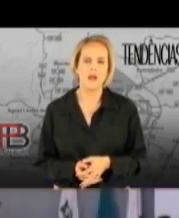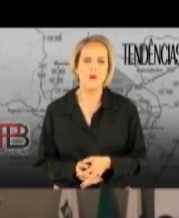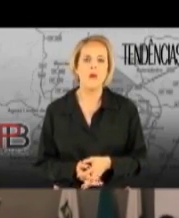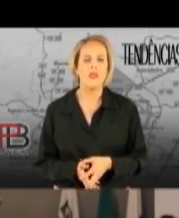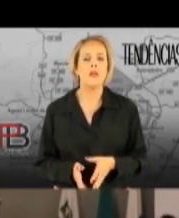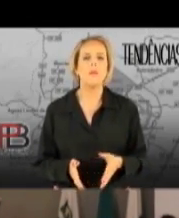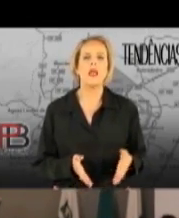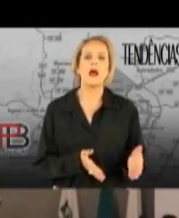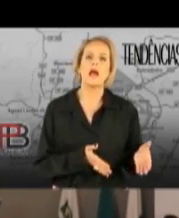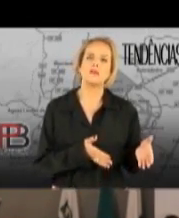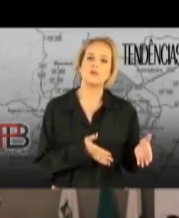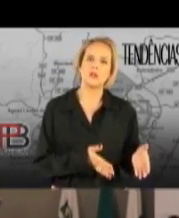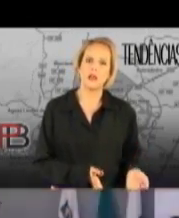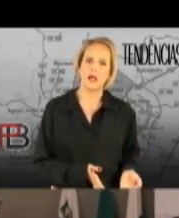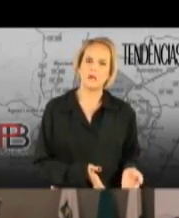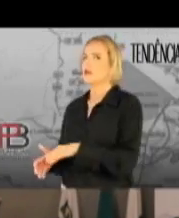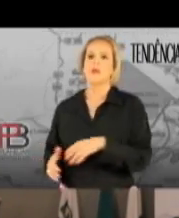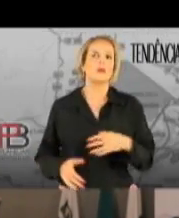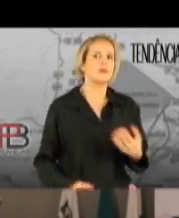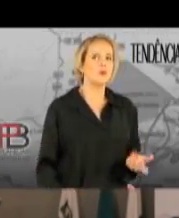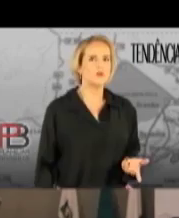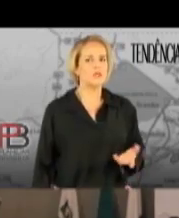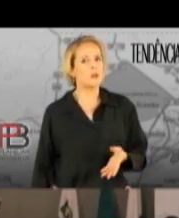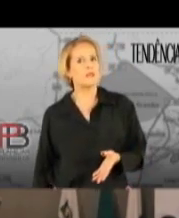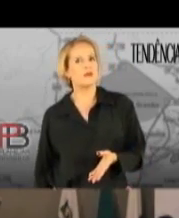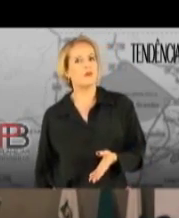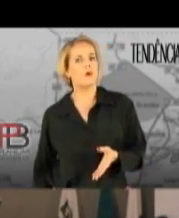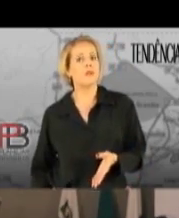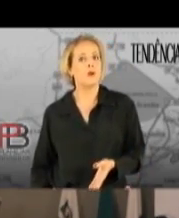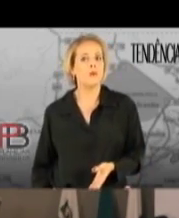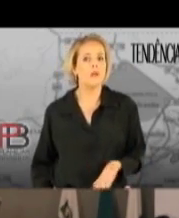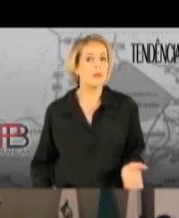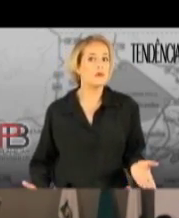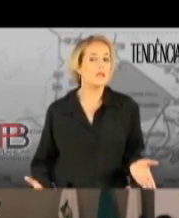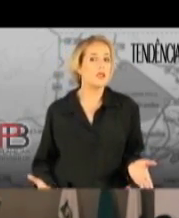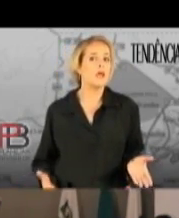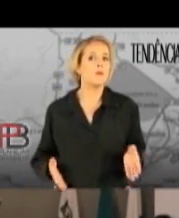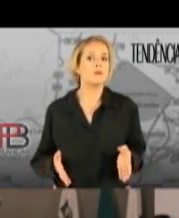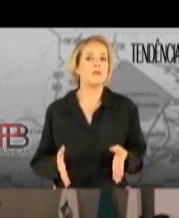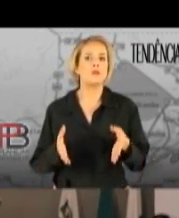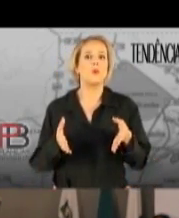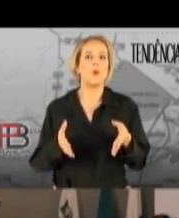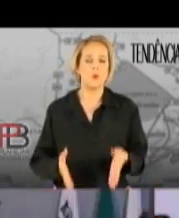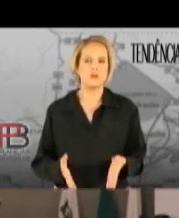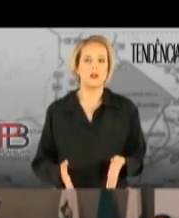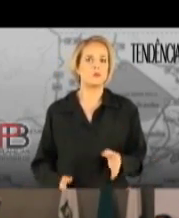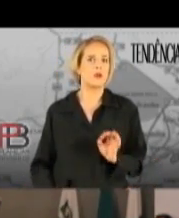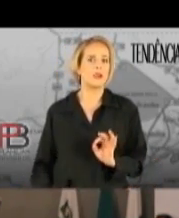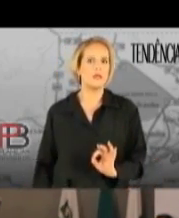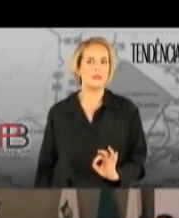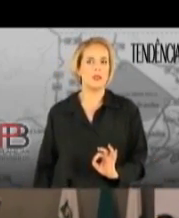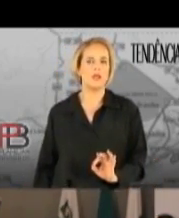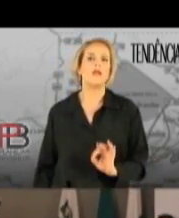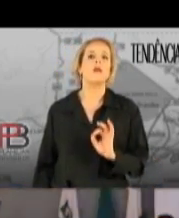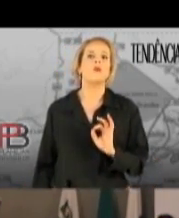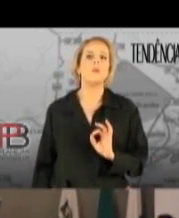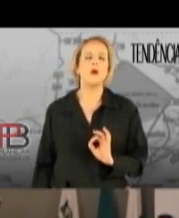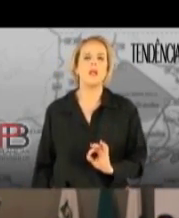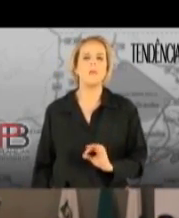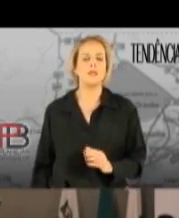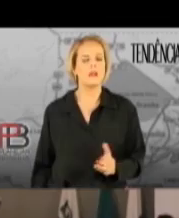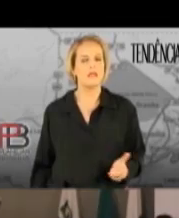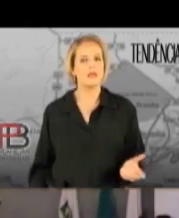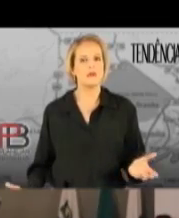Distrito Federal e pela Rádio JK. Segundo estabelecido, o conteúdo também seria reproduzido hoje, na sua íntegra,